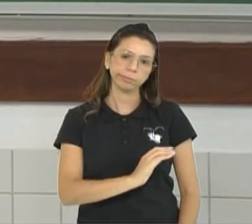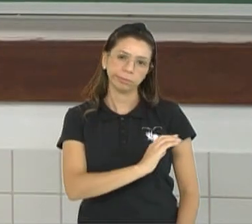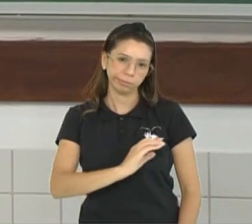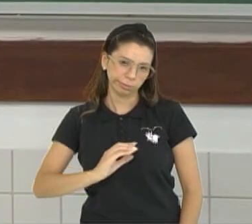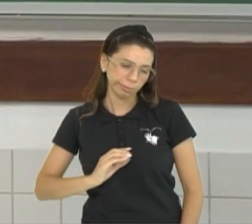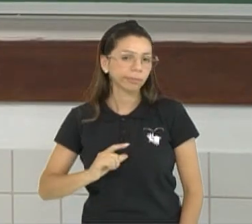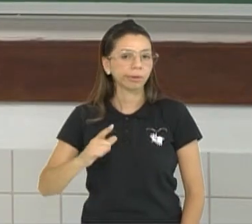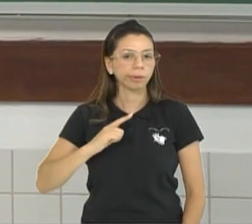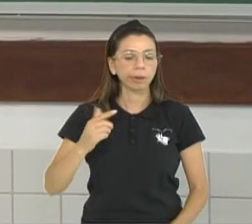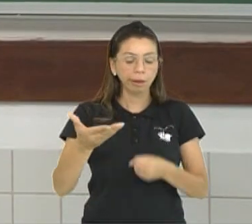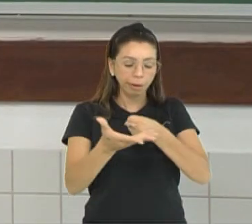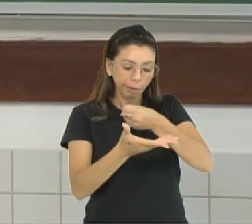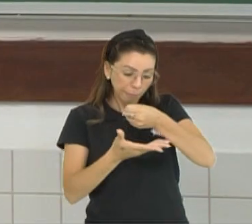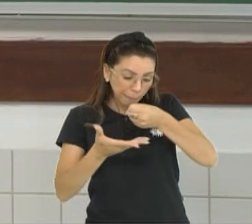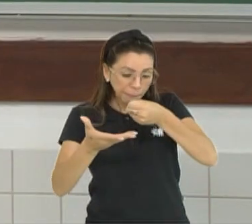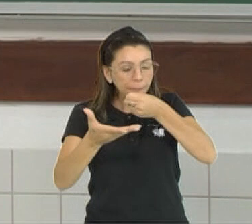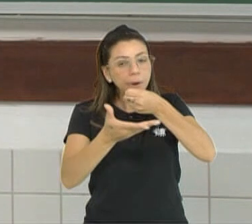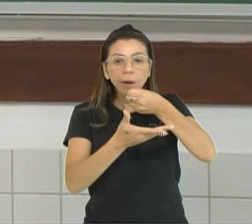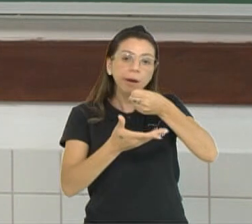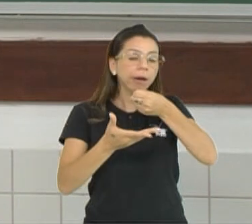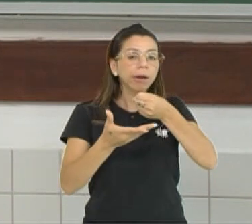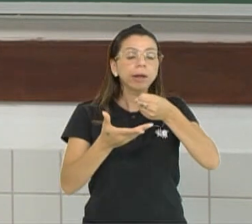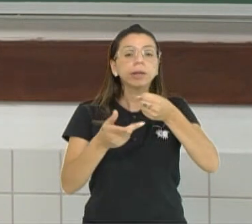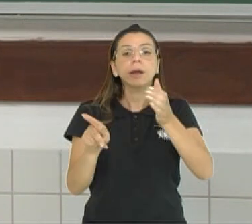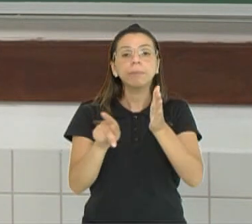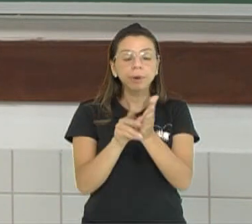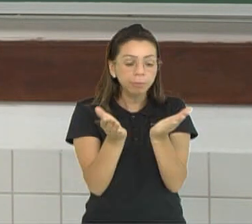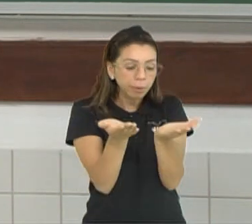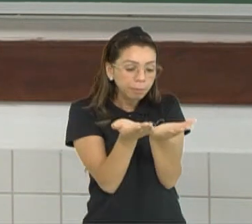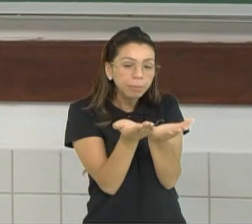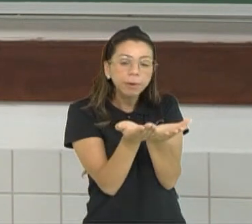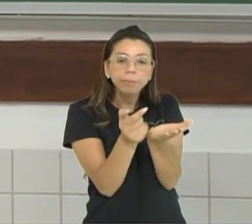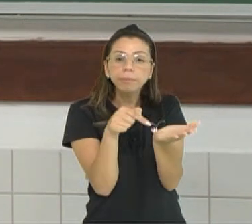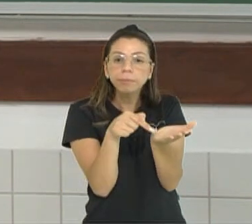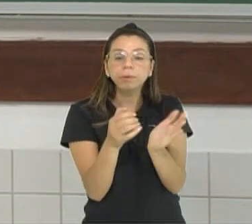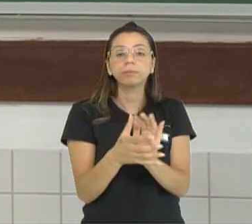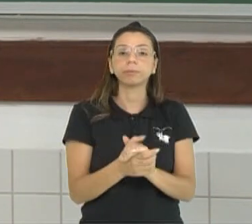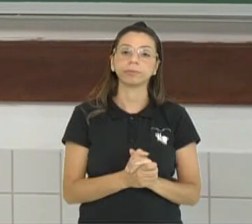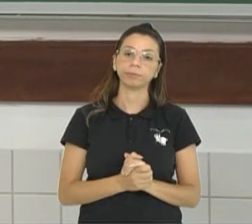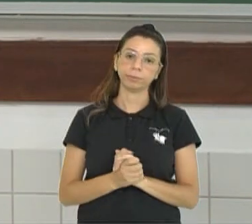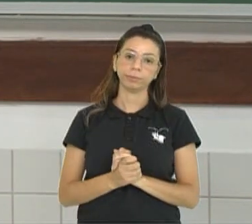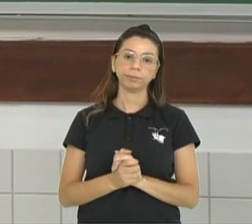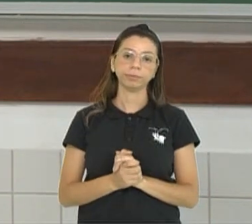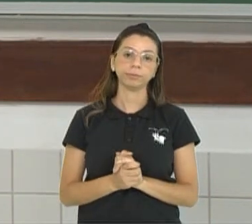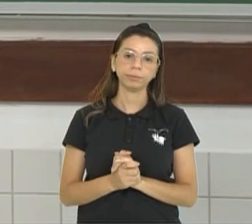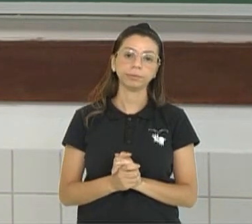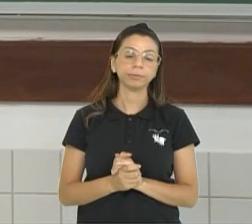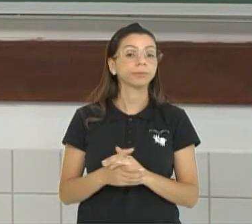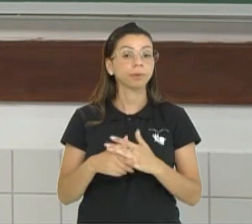sua base fundada no livro sagrado que é a Bíblia. Veja só.